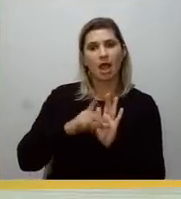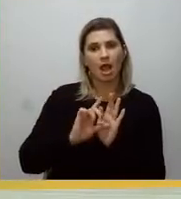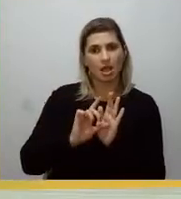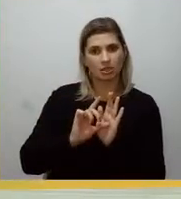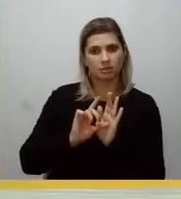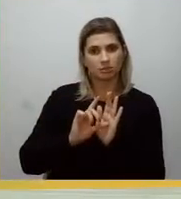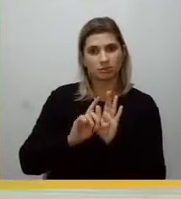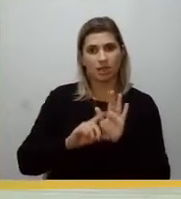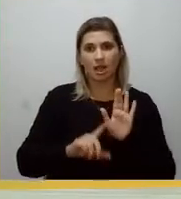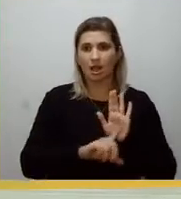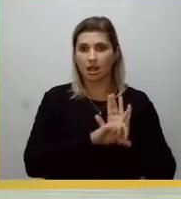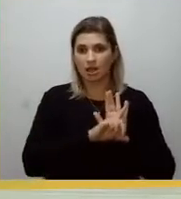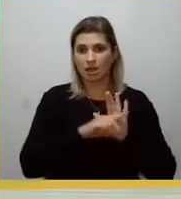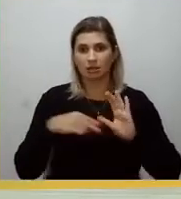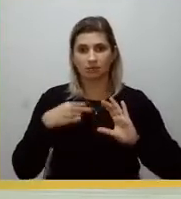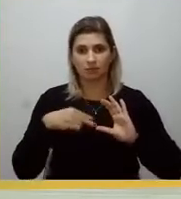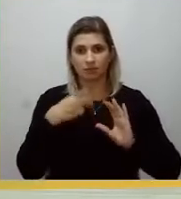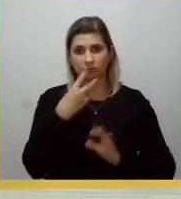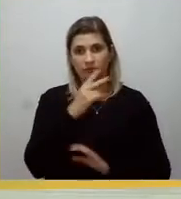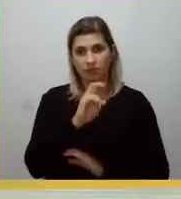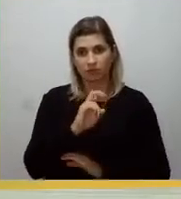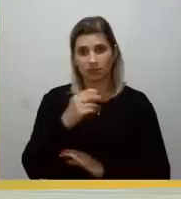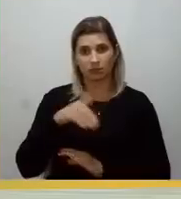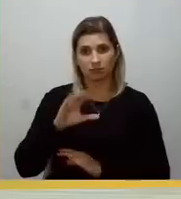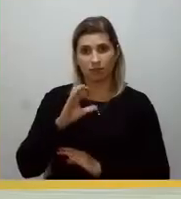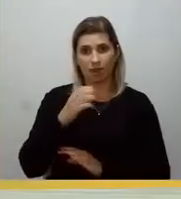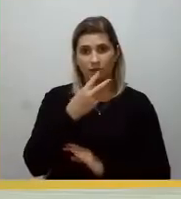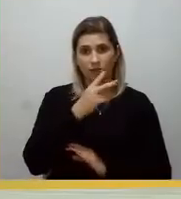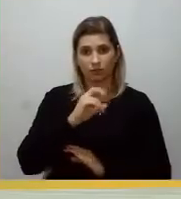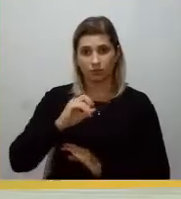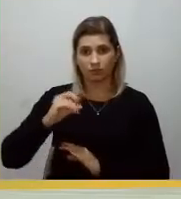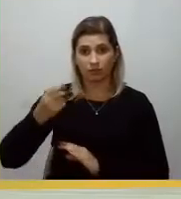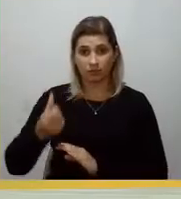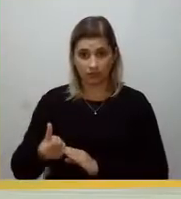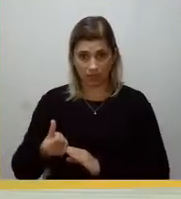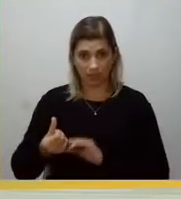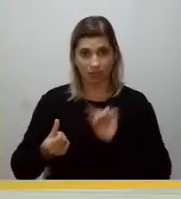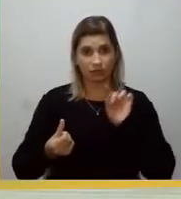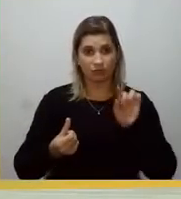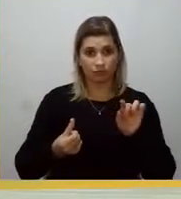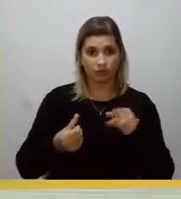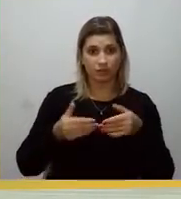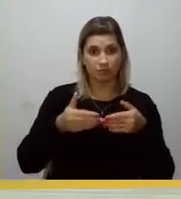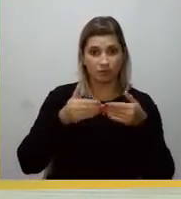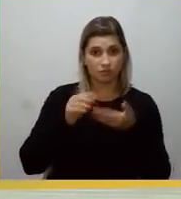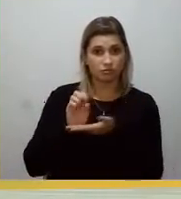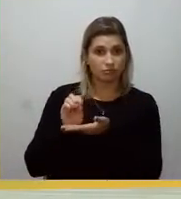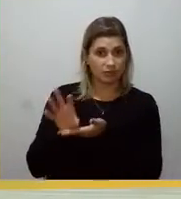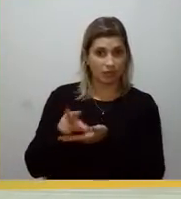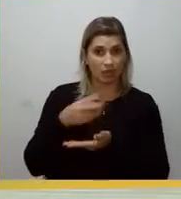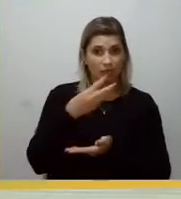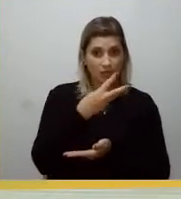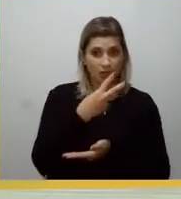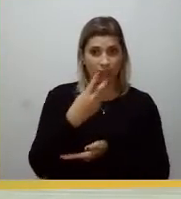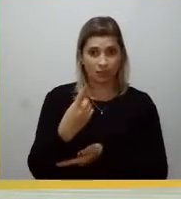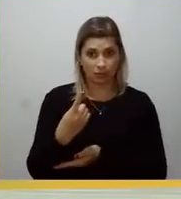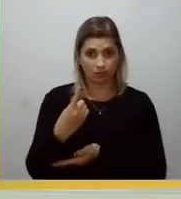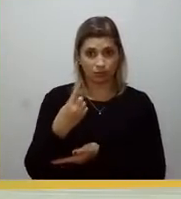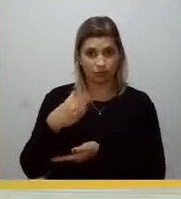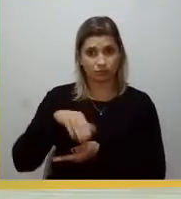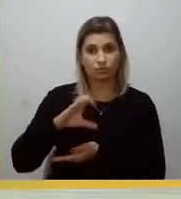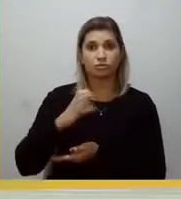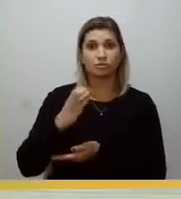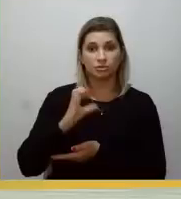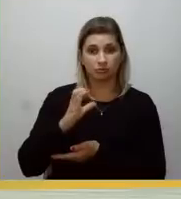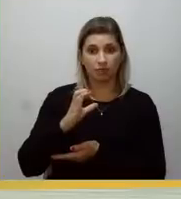Câmara dia 25 de março de 2006. Você renunciou dia 31 de março de 2006 para concorrer ao cargo